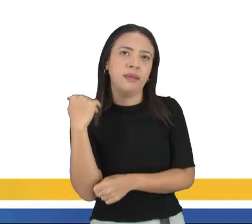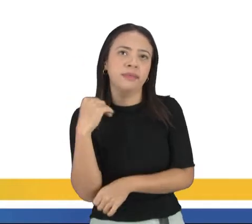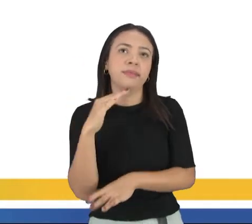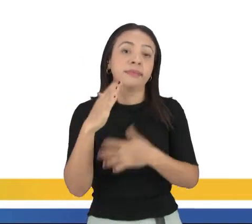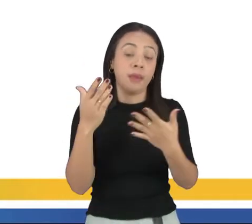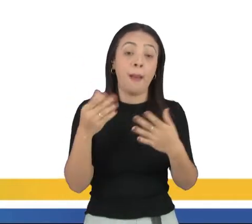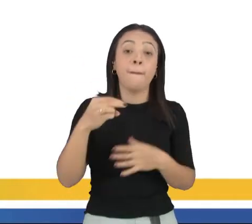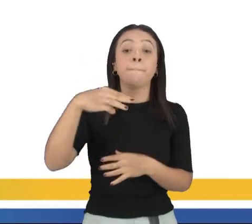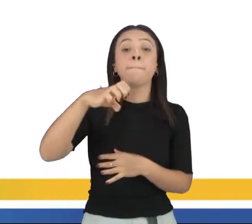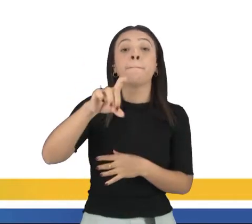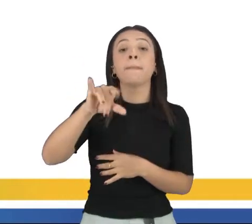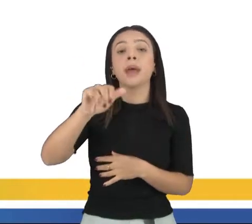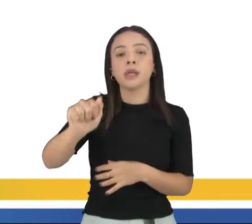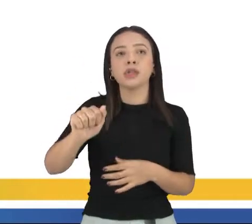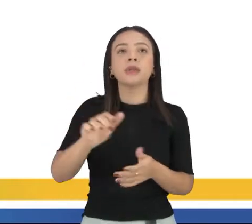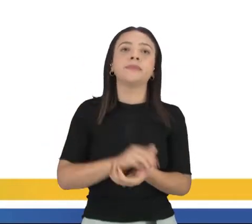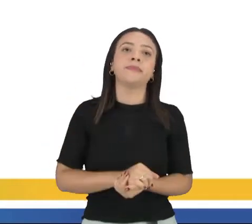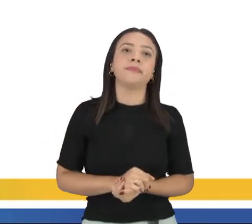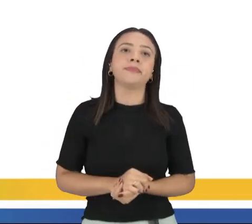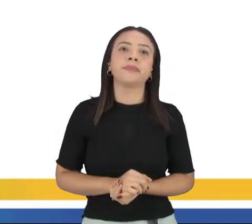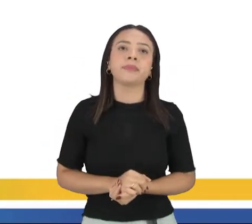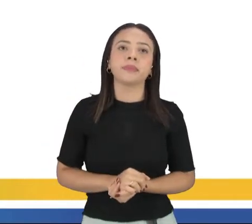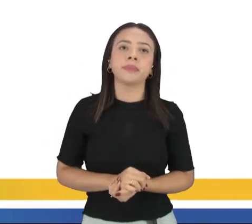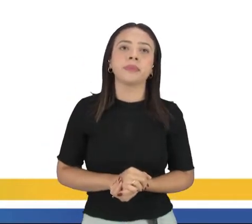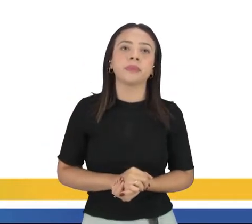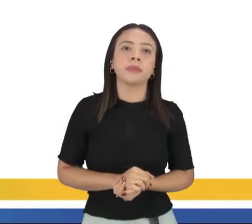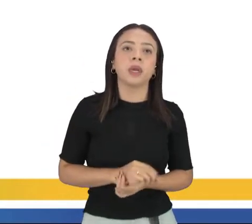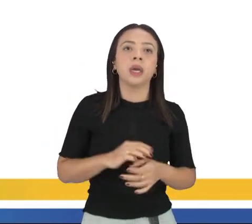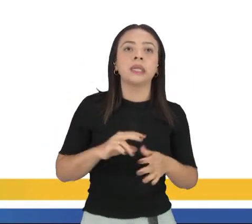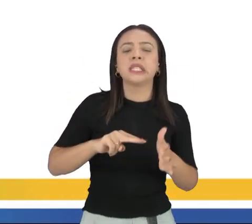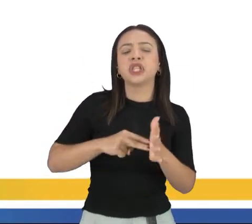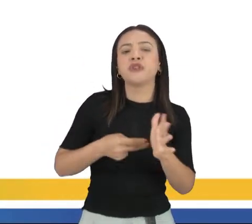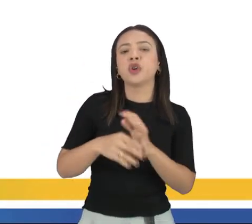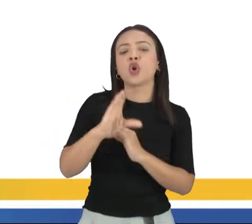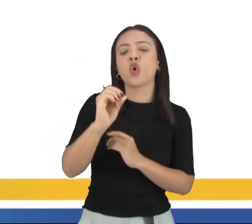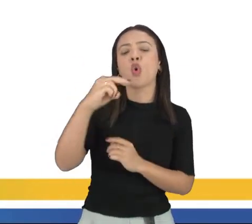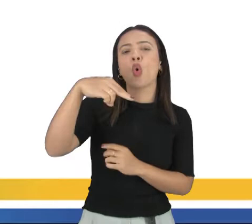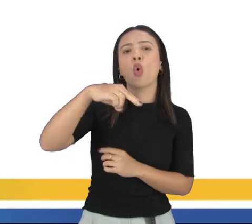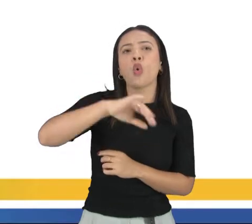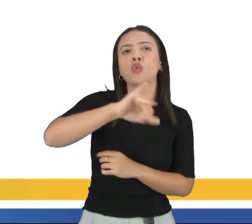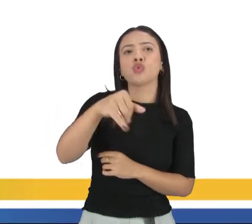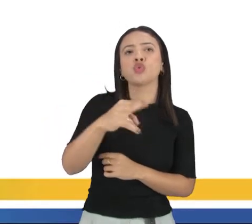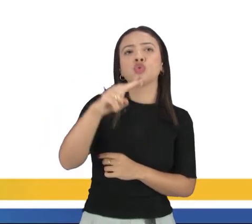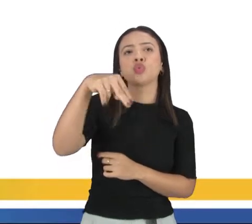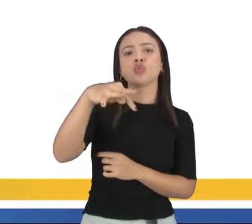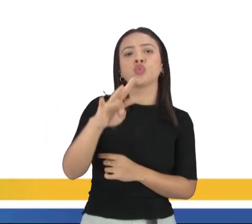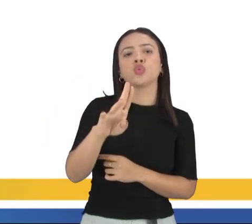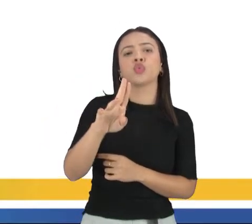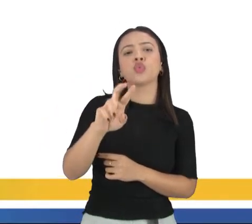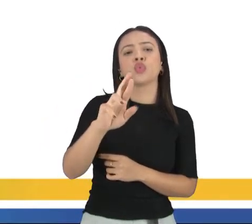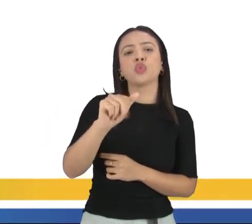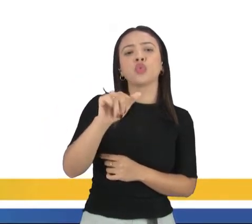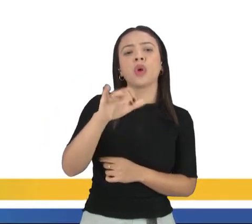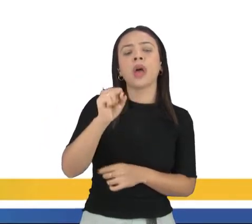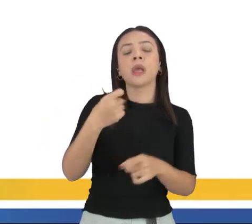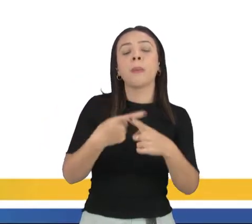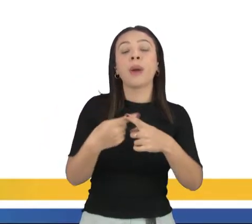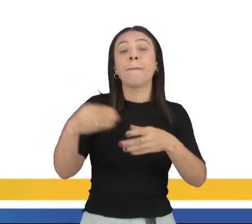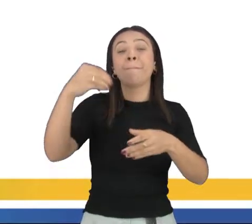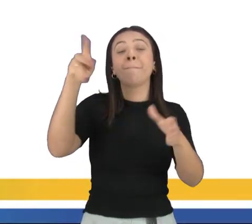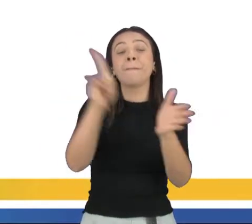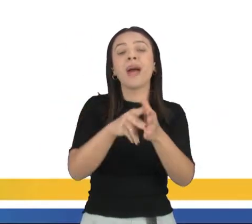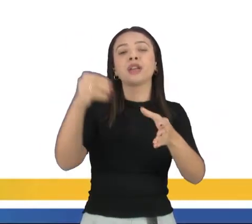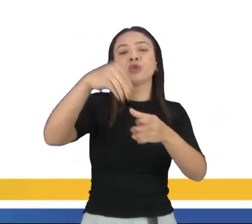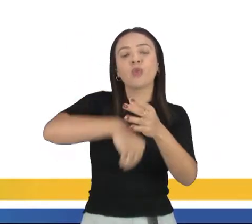média duração a Tais fenômenos são chamados de conjunturas coisas resultam de flutuações no interior de uma